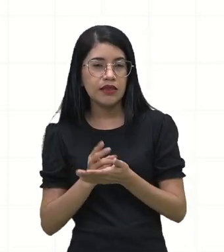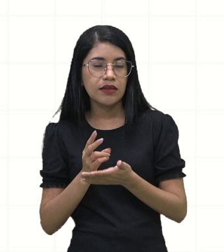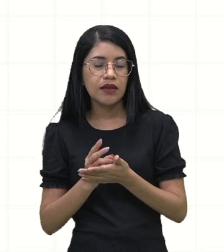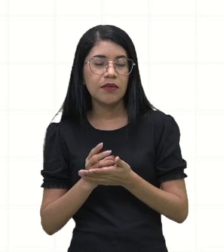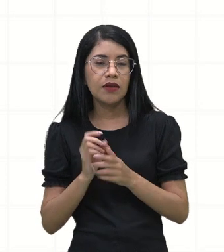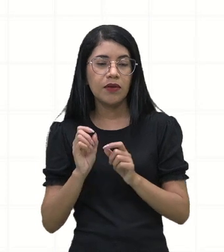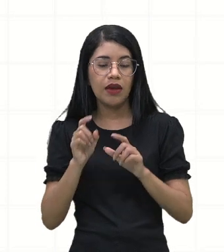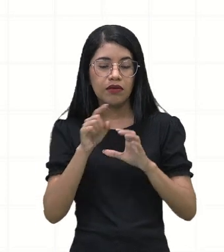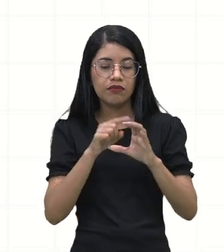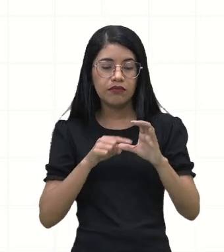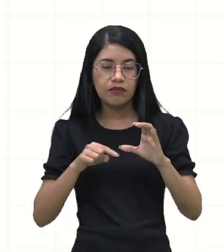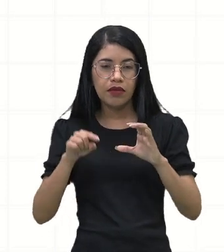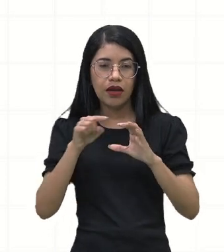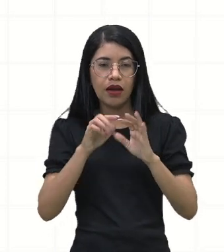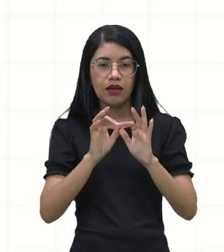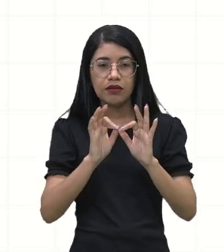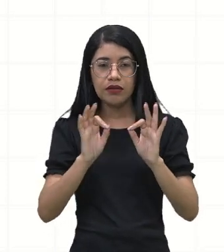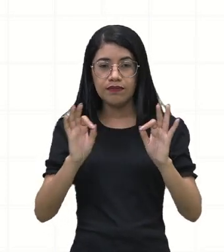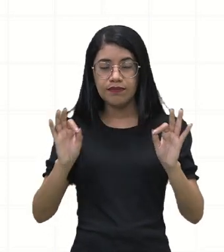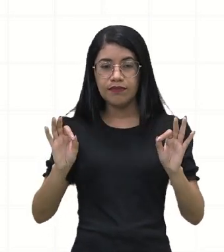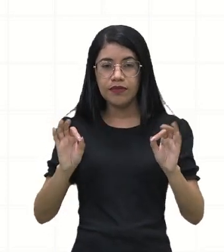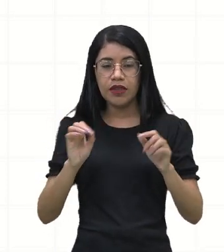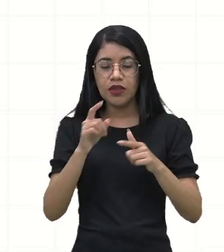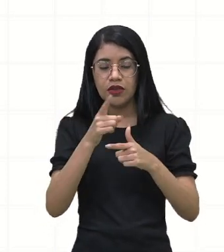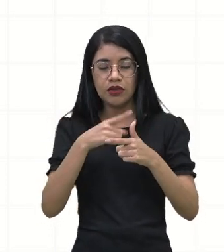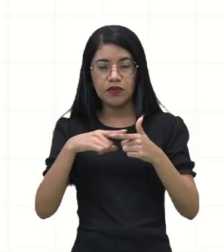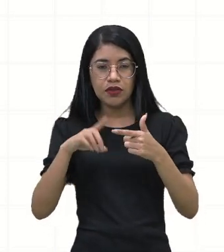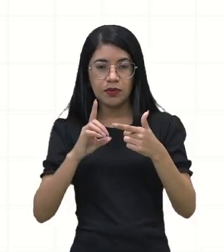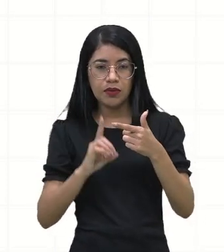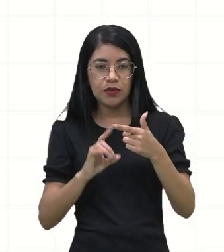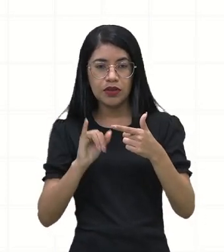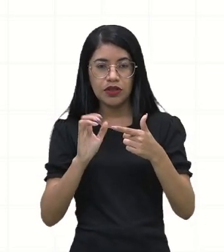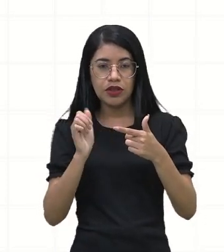C, dividido pelo diâmetro, tá?